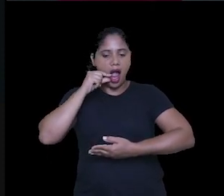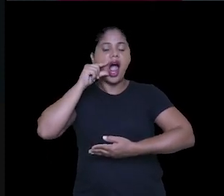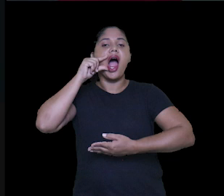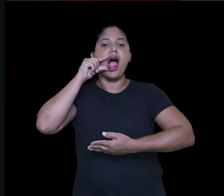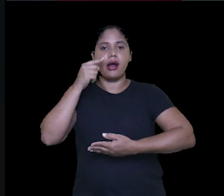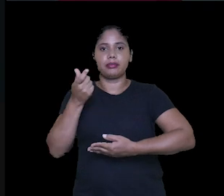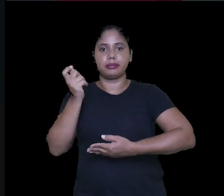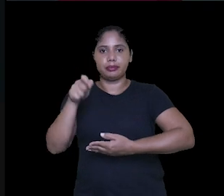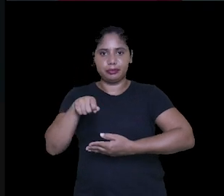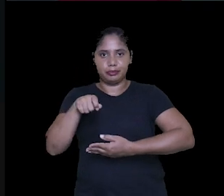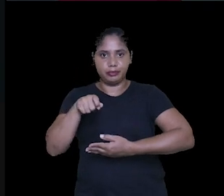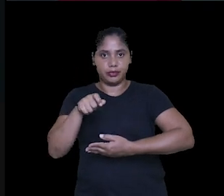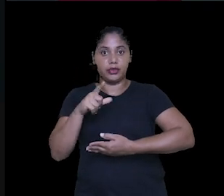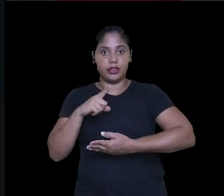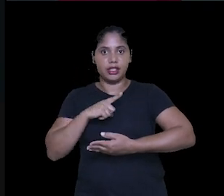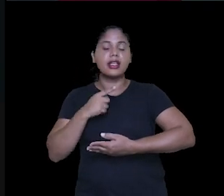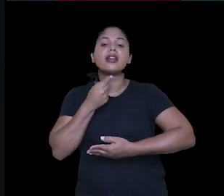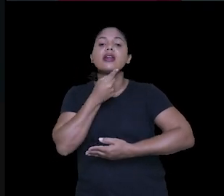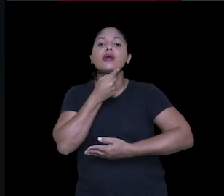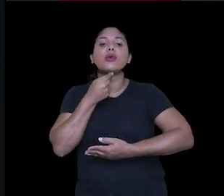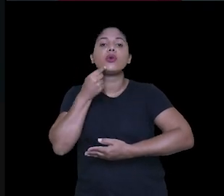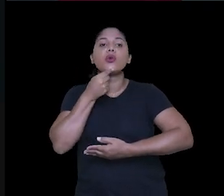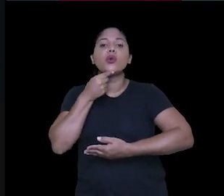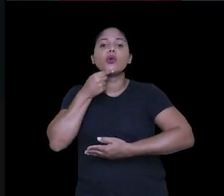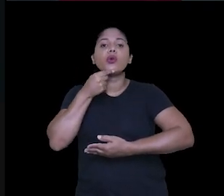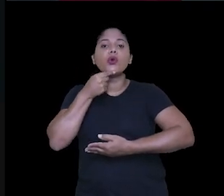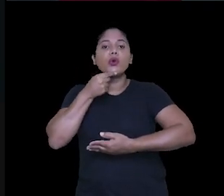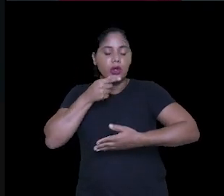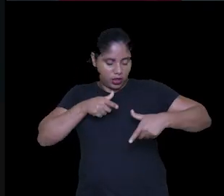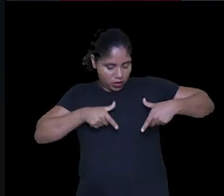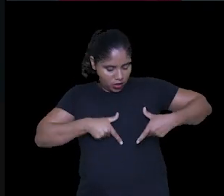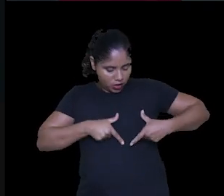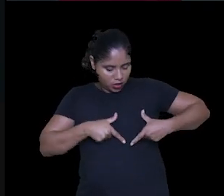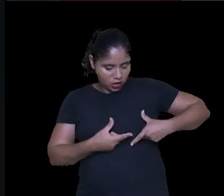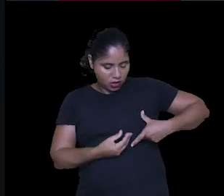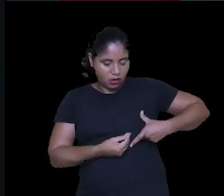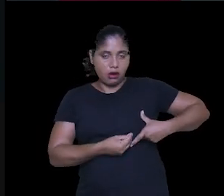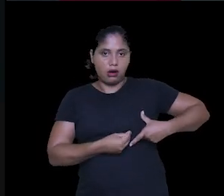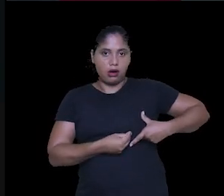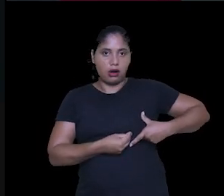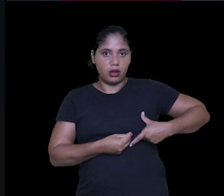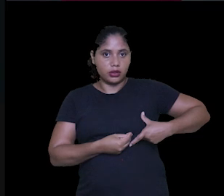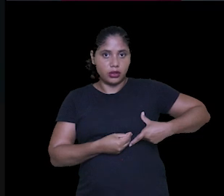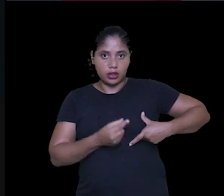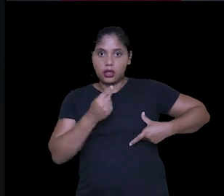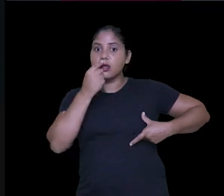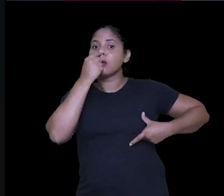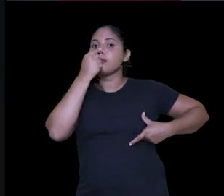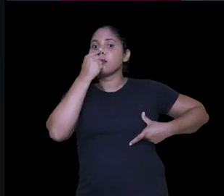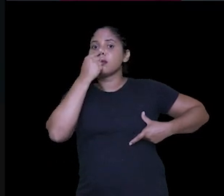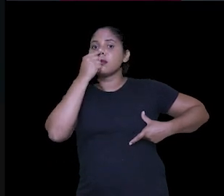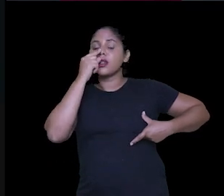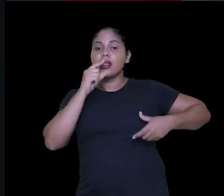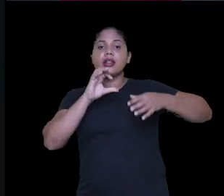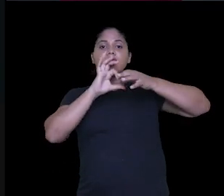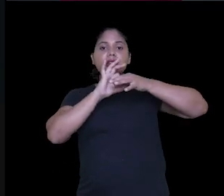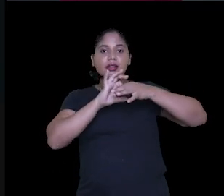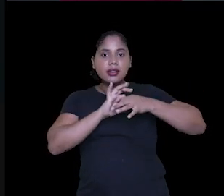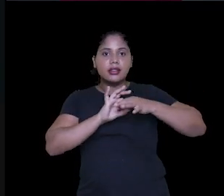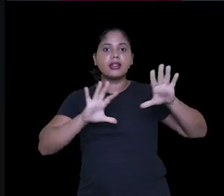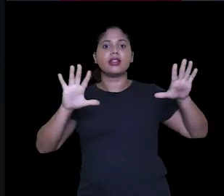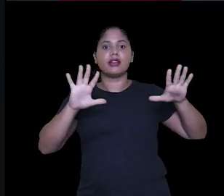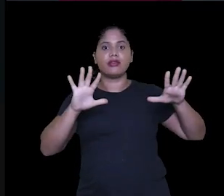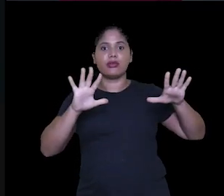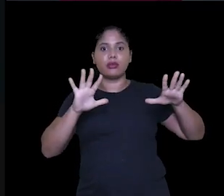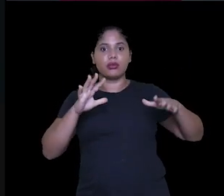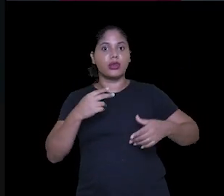Então, esses detalhes eles devem ser observados e devem ser orientados tanto pelos profissionais ainda no